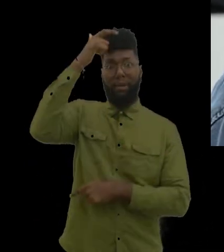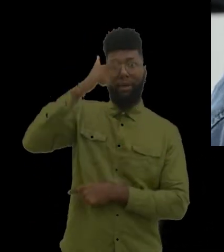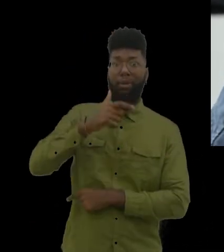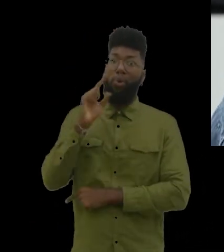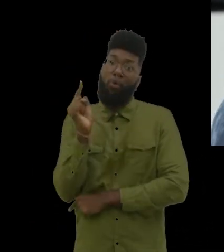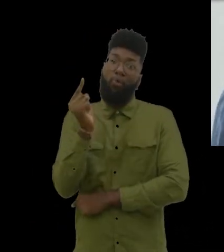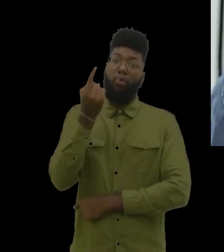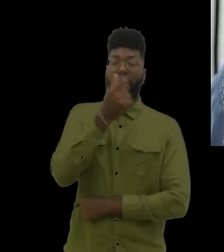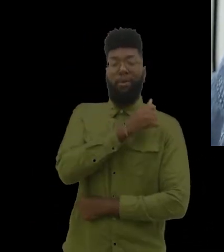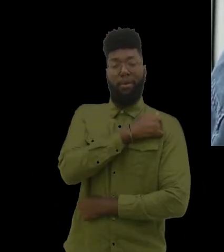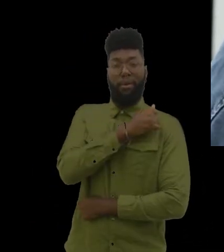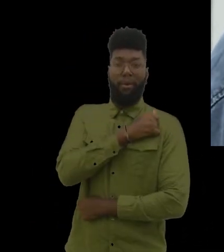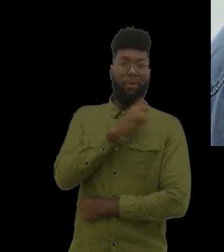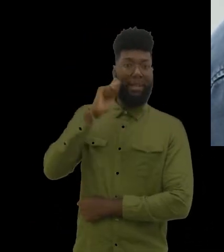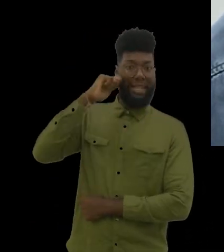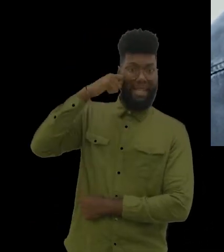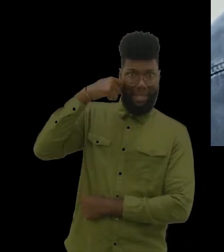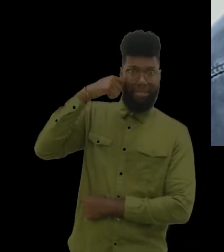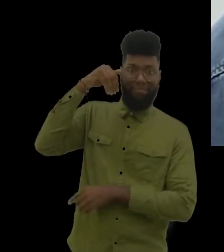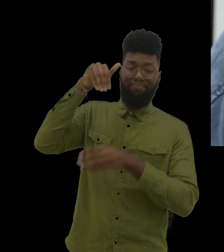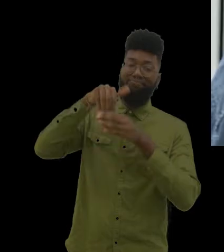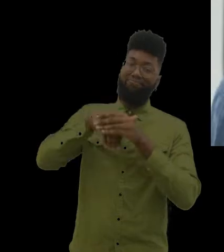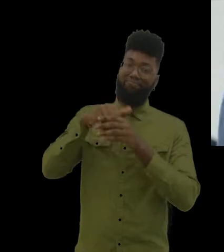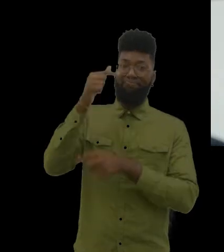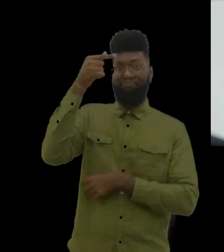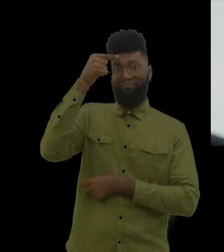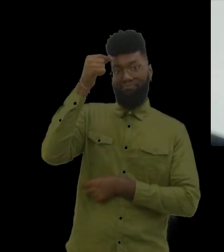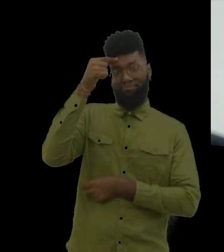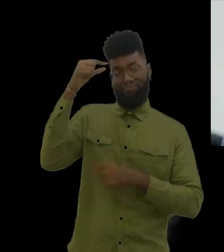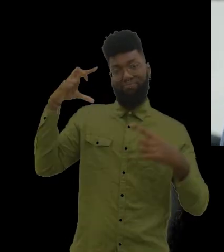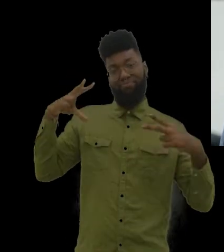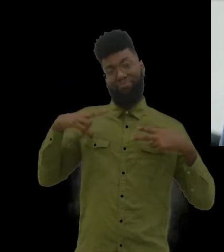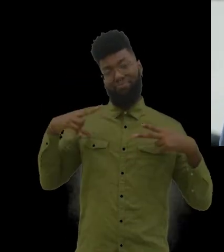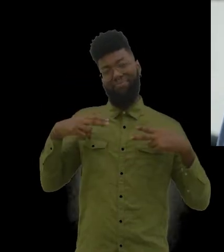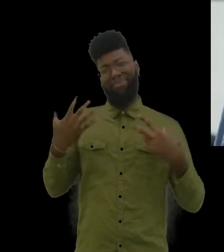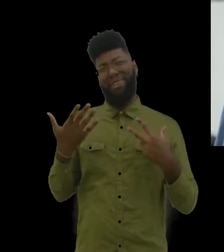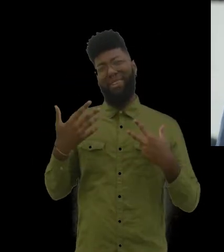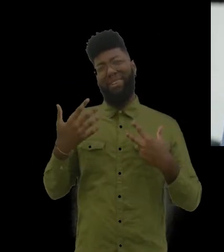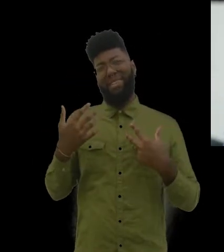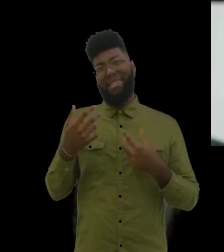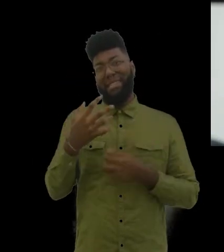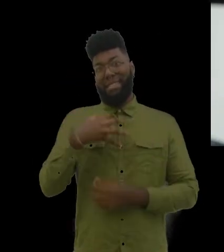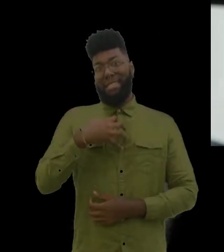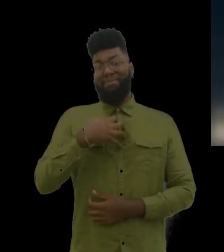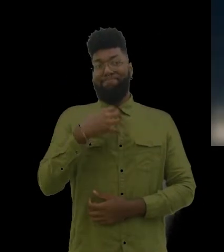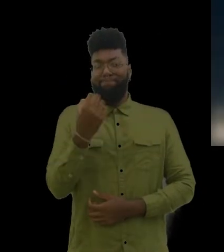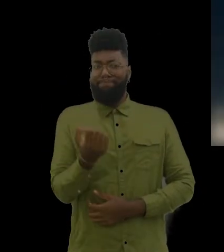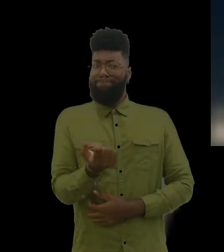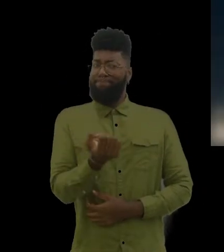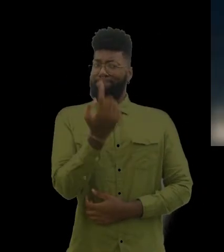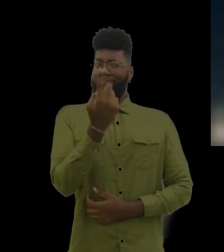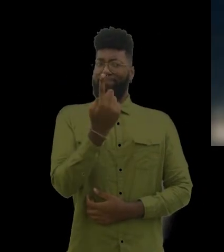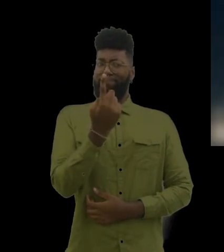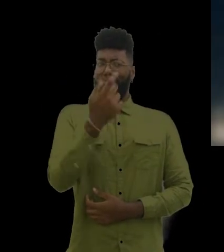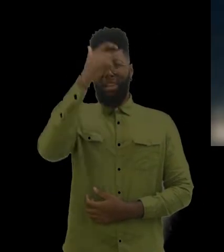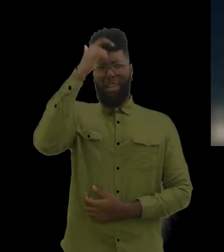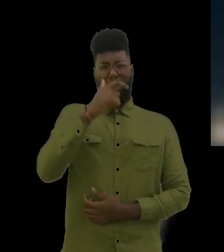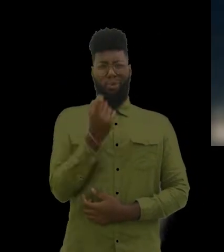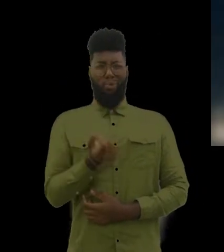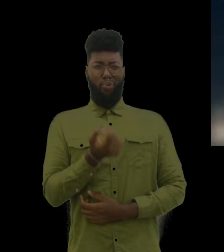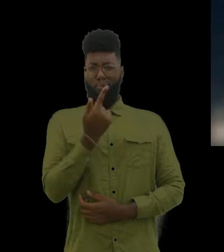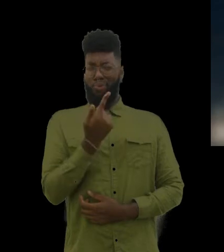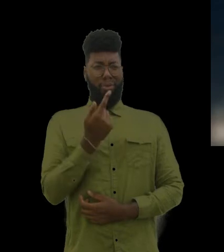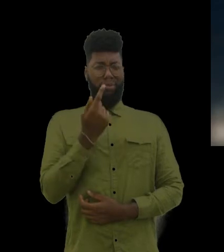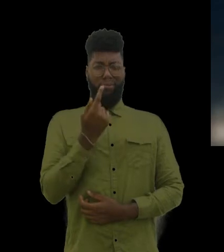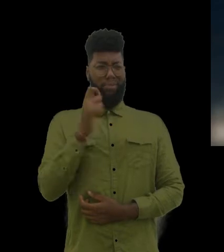negro também nessa faculdade, né? Então, uma coisa que já começa a ser estranha desde o início. Paguei com